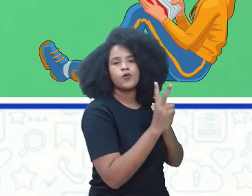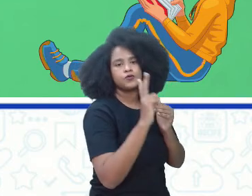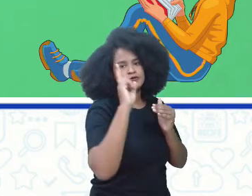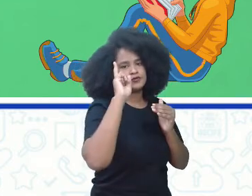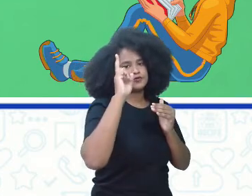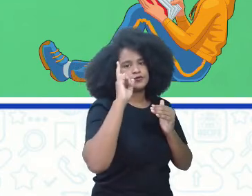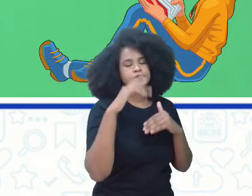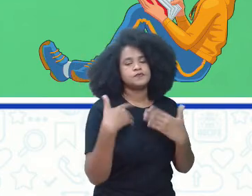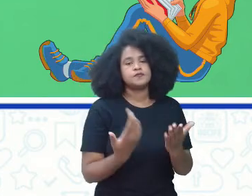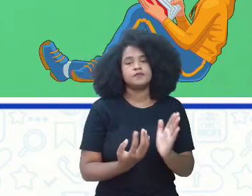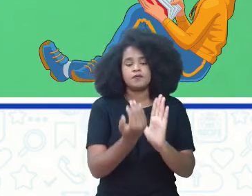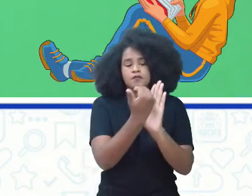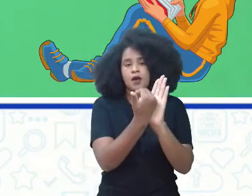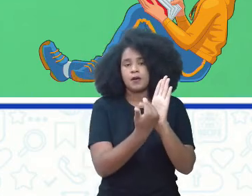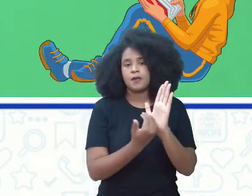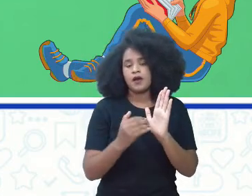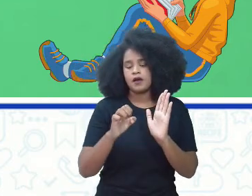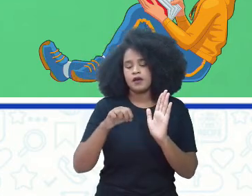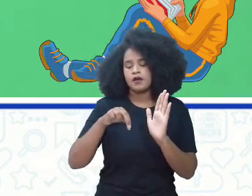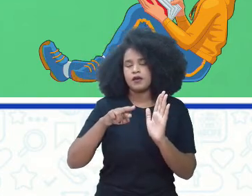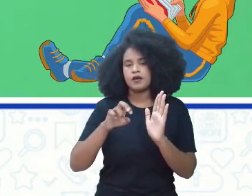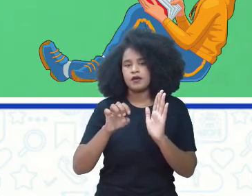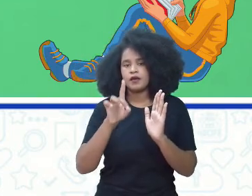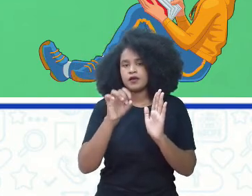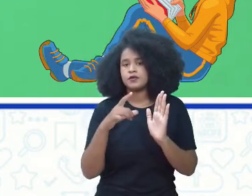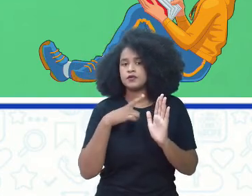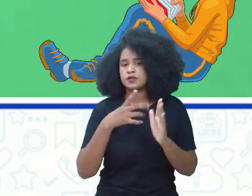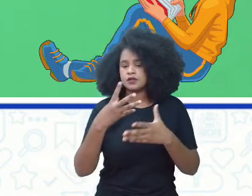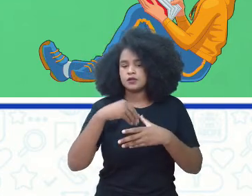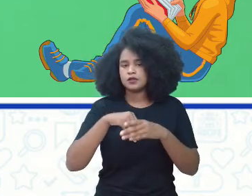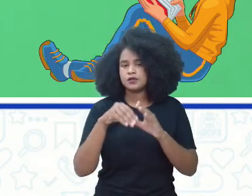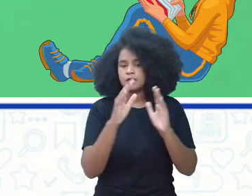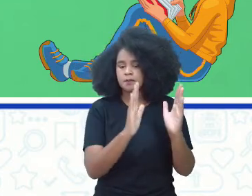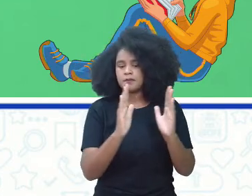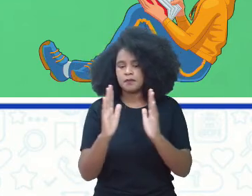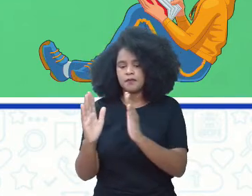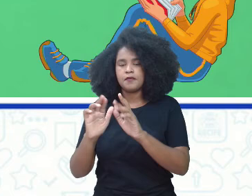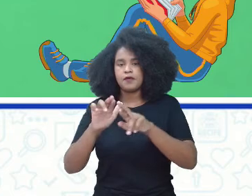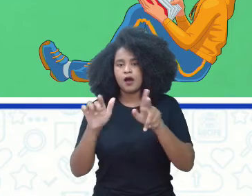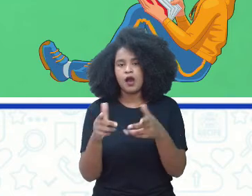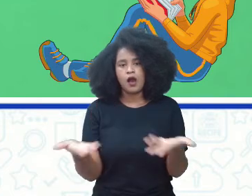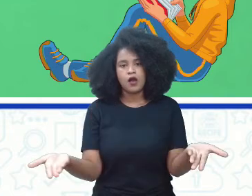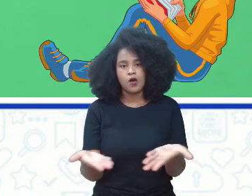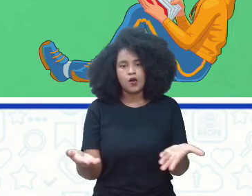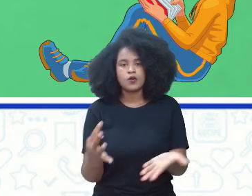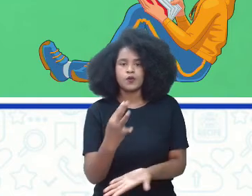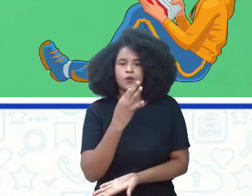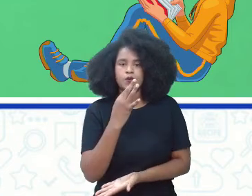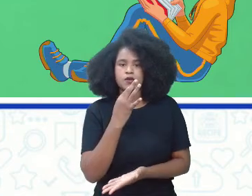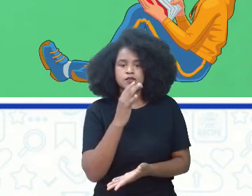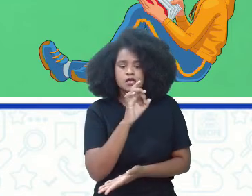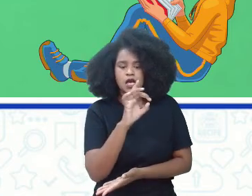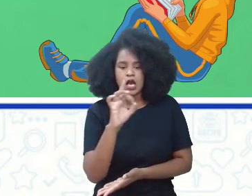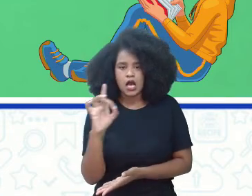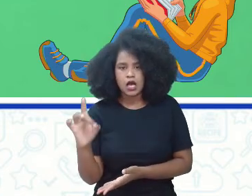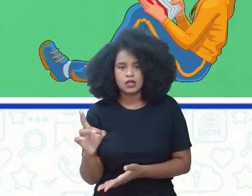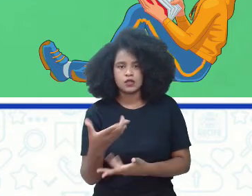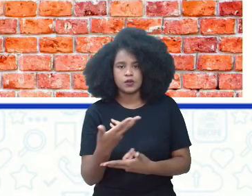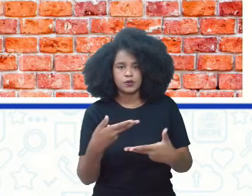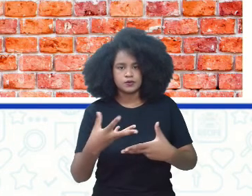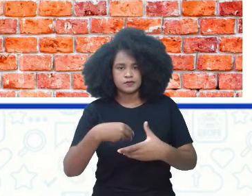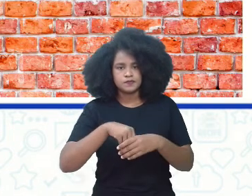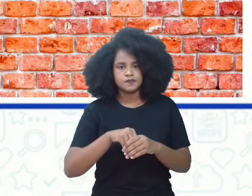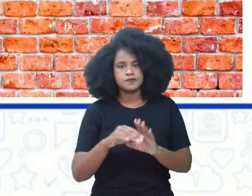possui as seguintes partes. Vamos conhecer? Qualquer dúvida, coloca aí no chat, tá bom?